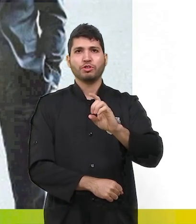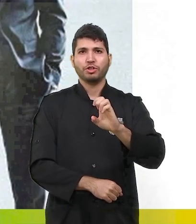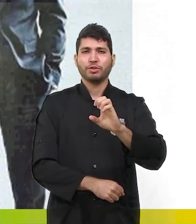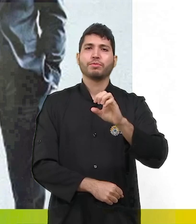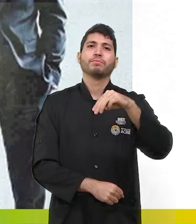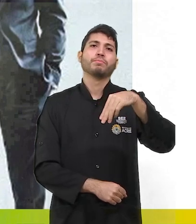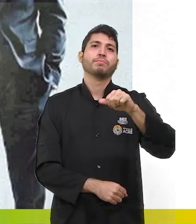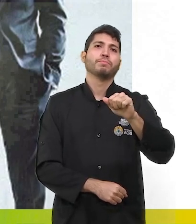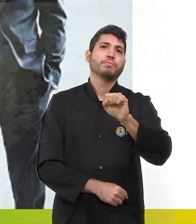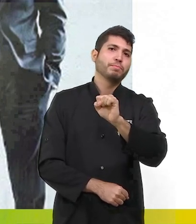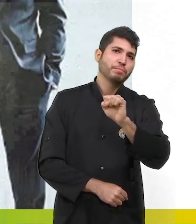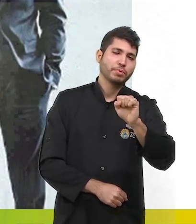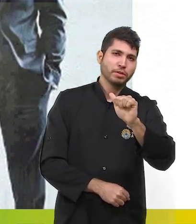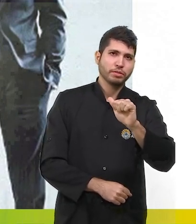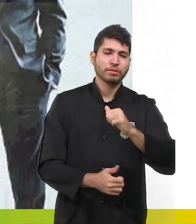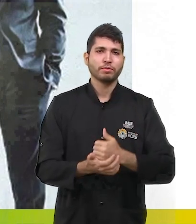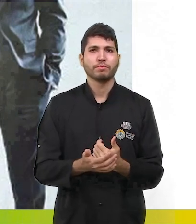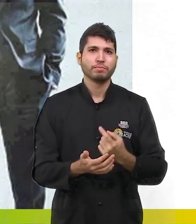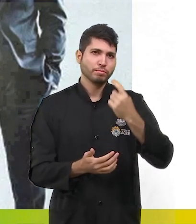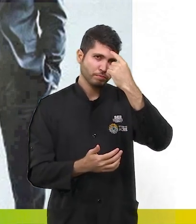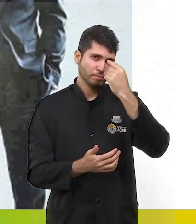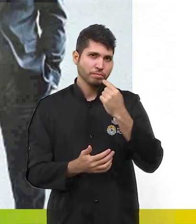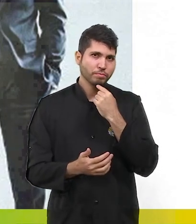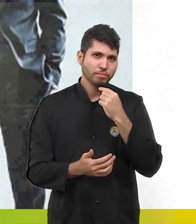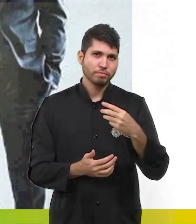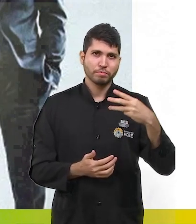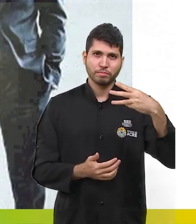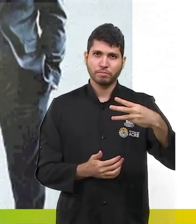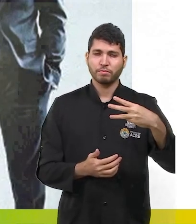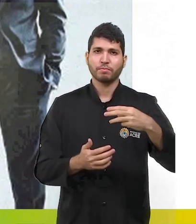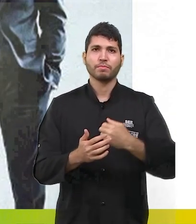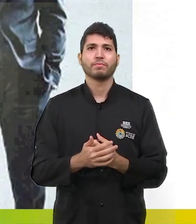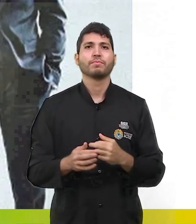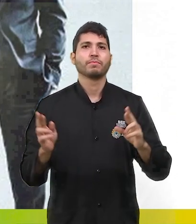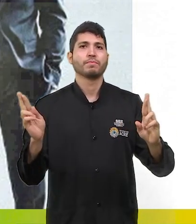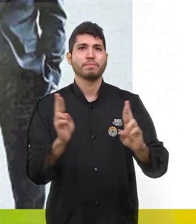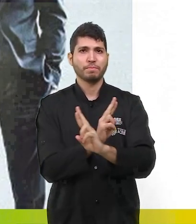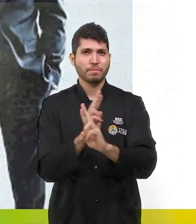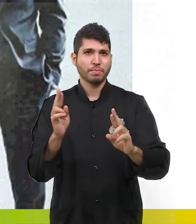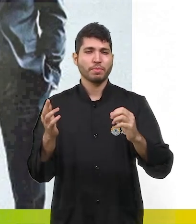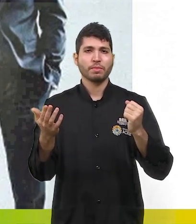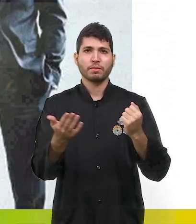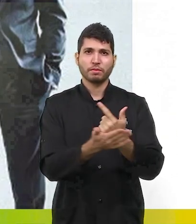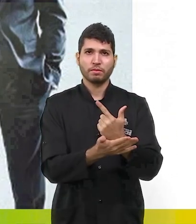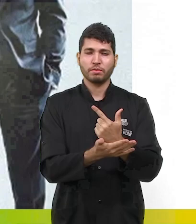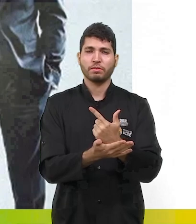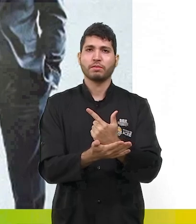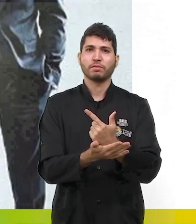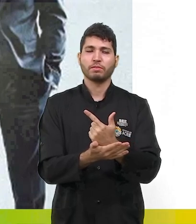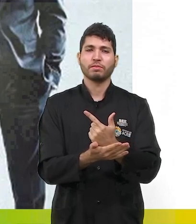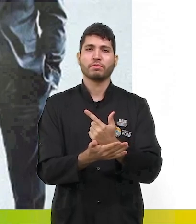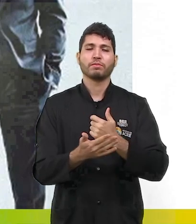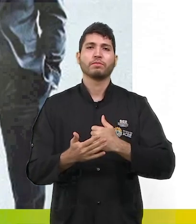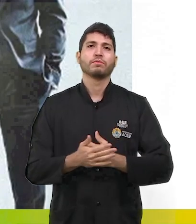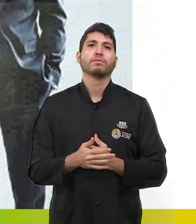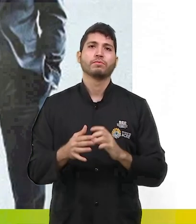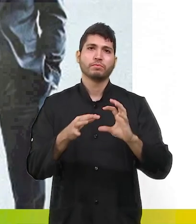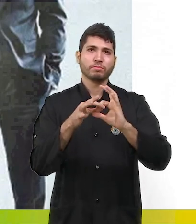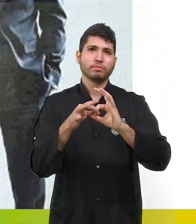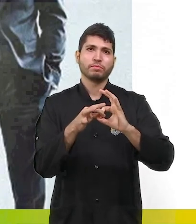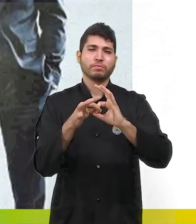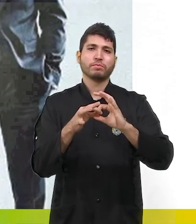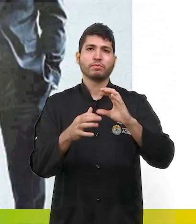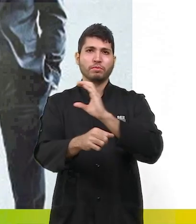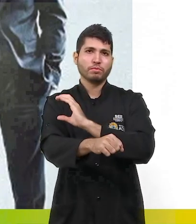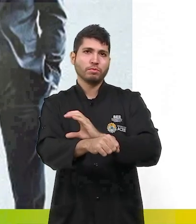imagem 3, eu trago justamente essas relações aí de consumo aliadas à cultura de